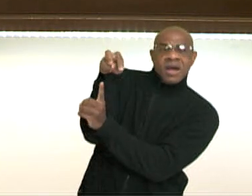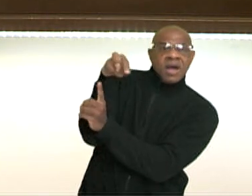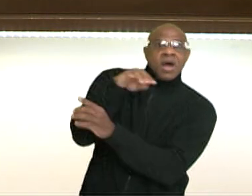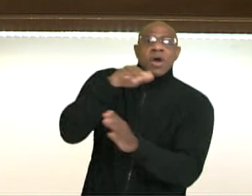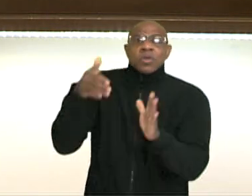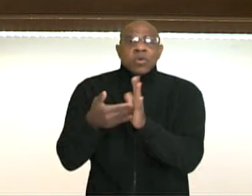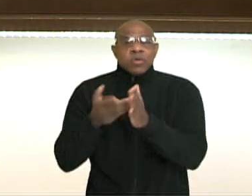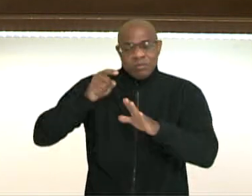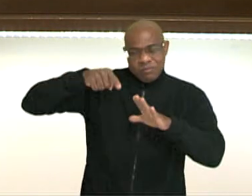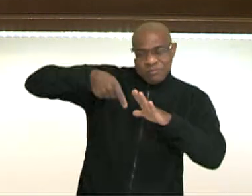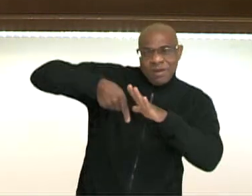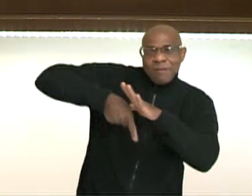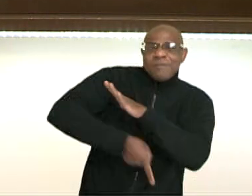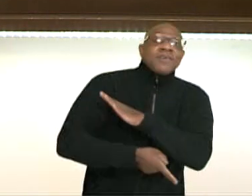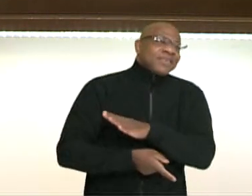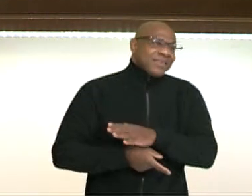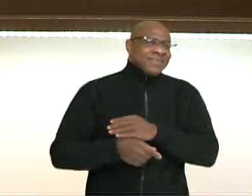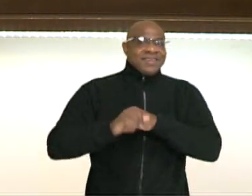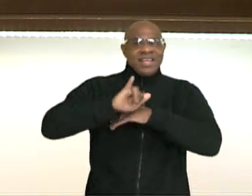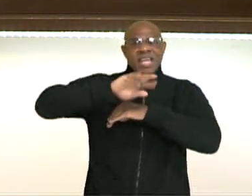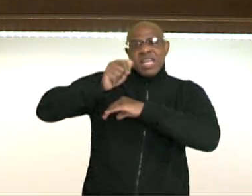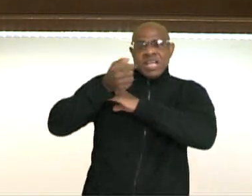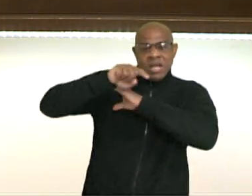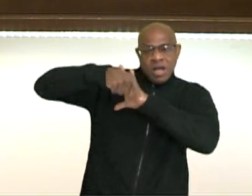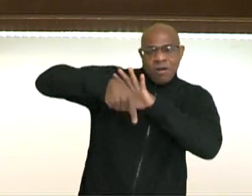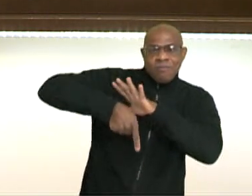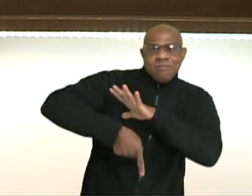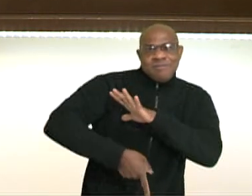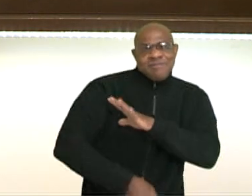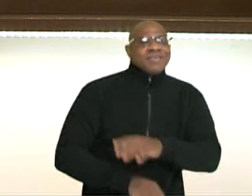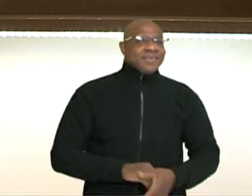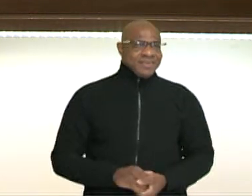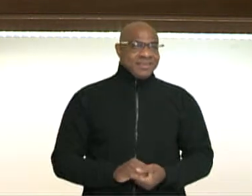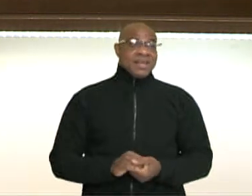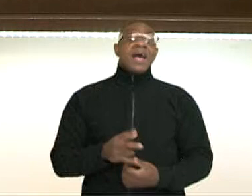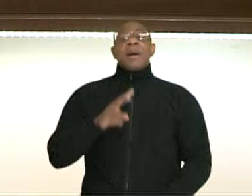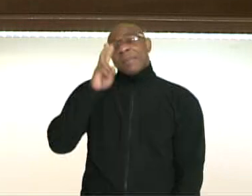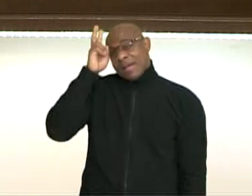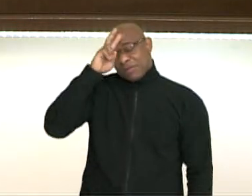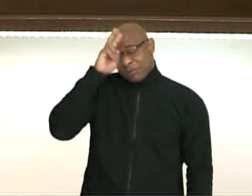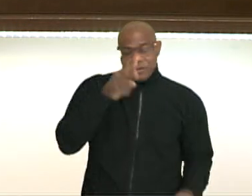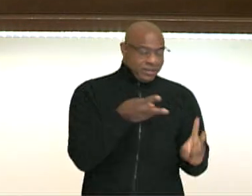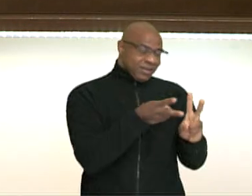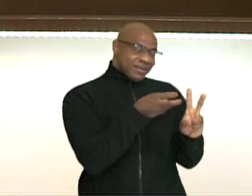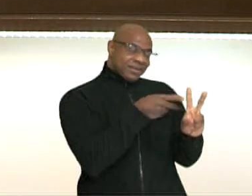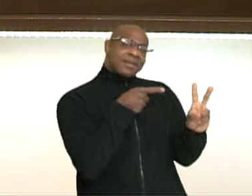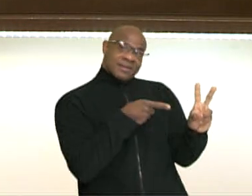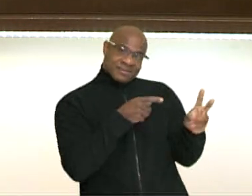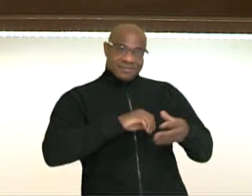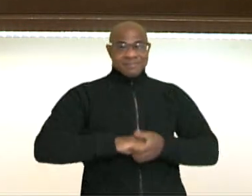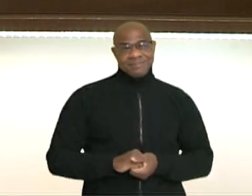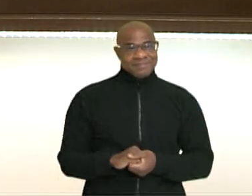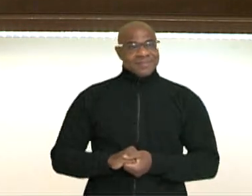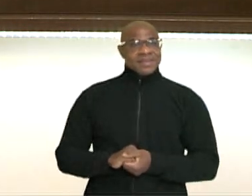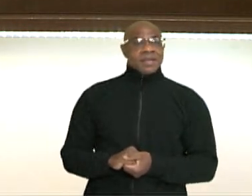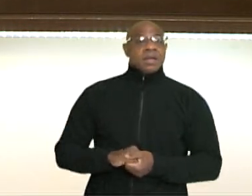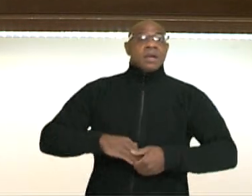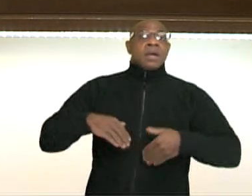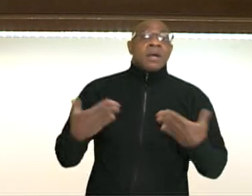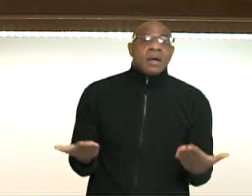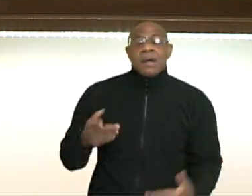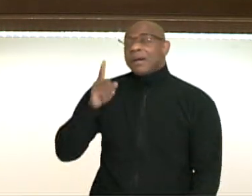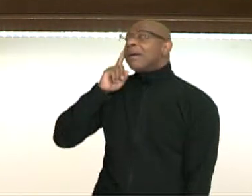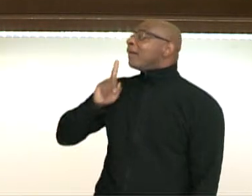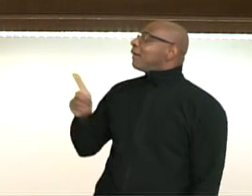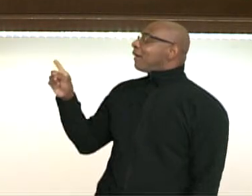da ilha, tá? Então, é uma lenda indígena. Espero que vocês tenham apreciado aí essa lenda, tá bom? Então, ali